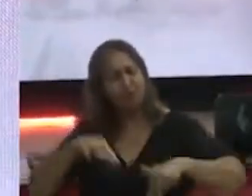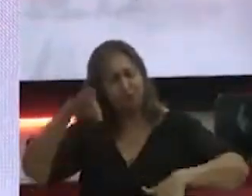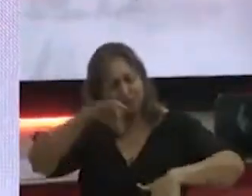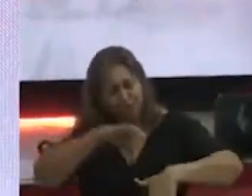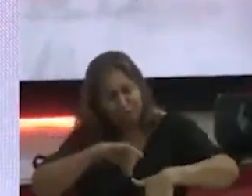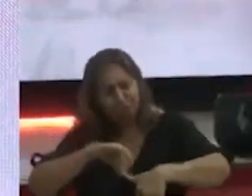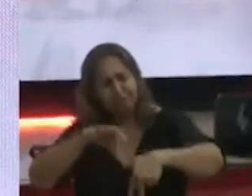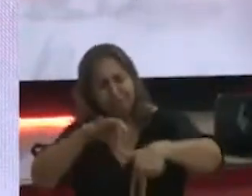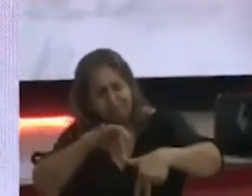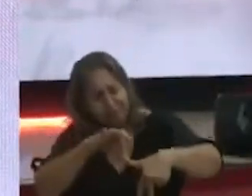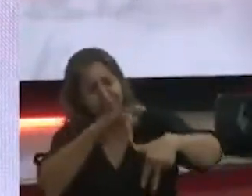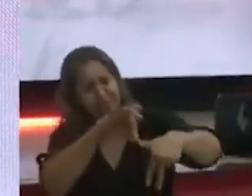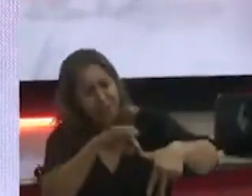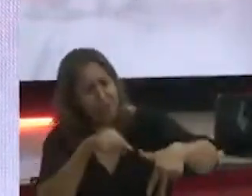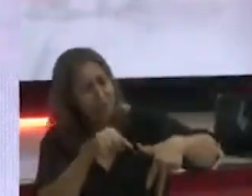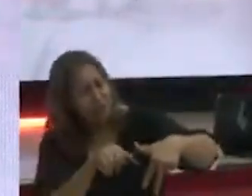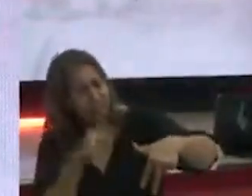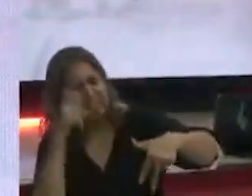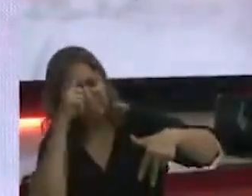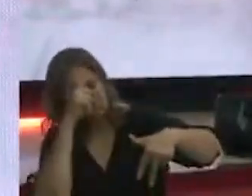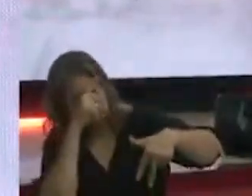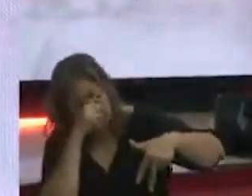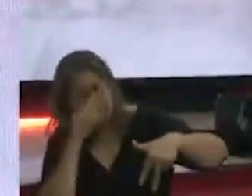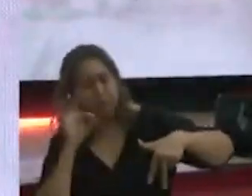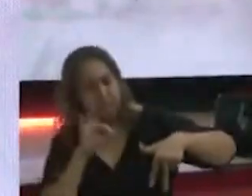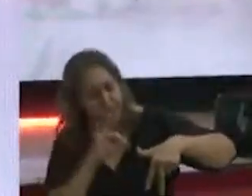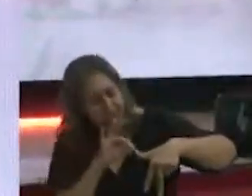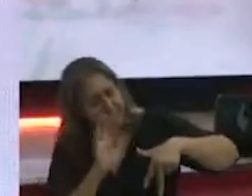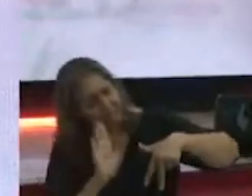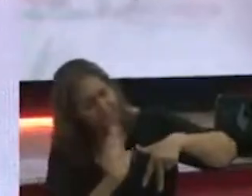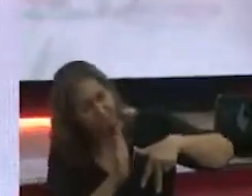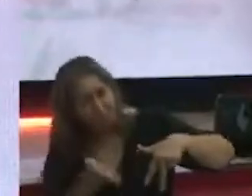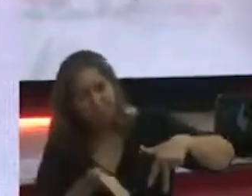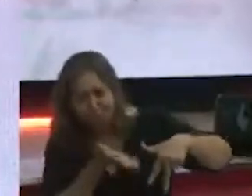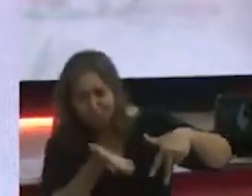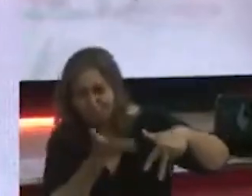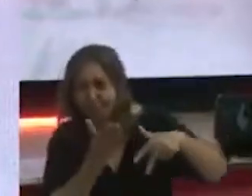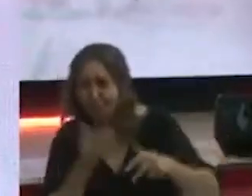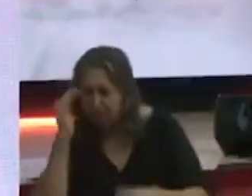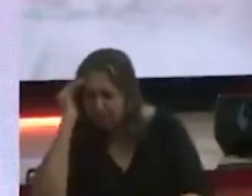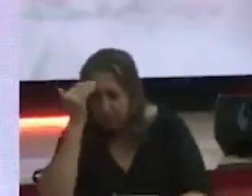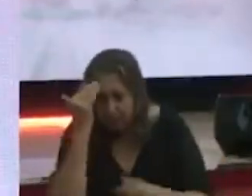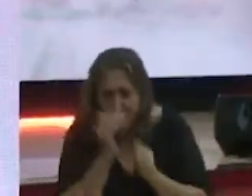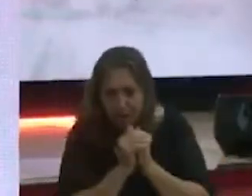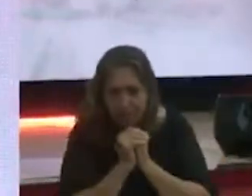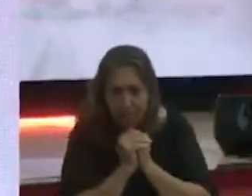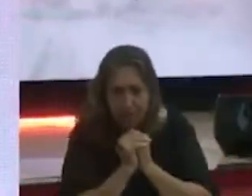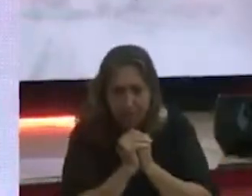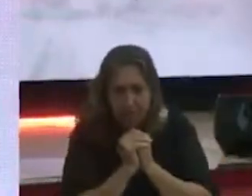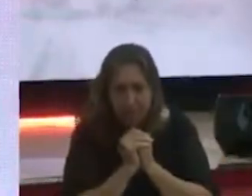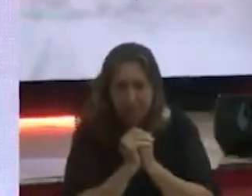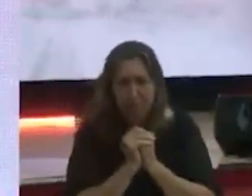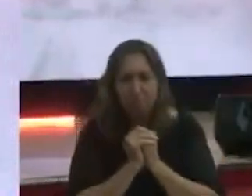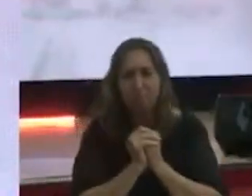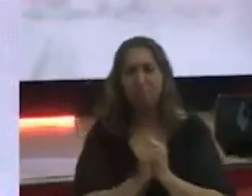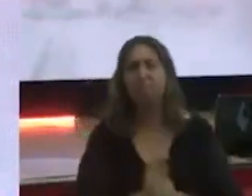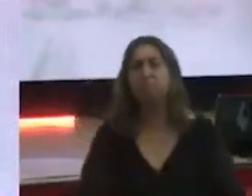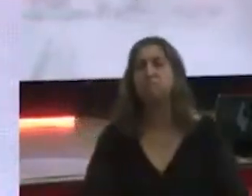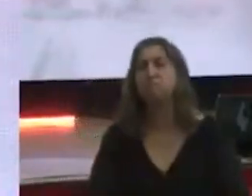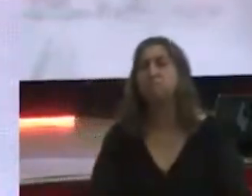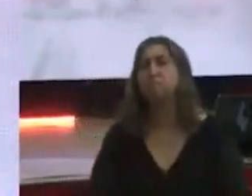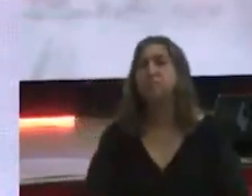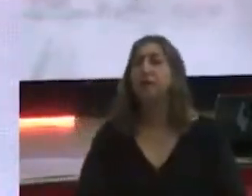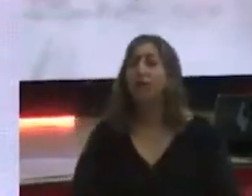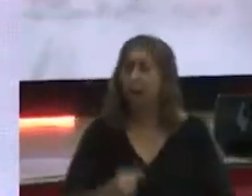te ajudar nos momentos difíceis da sua vida quantos me entendem digam amém amm se eu amo